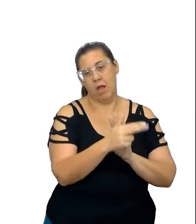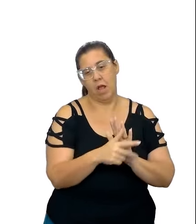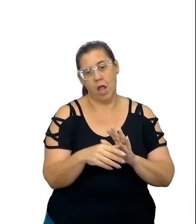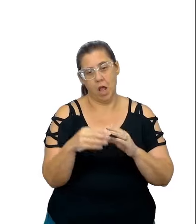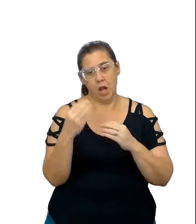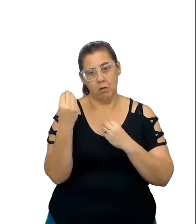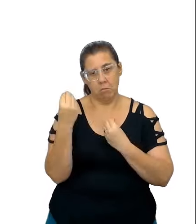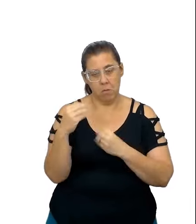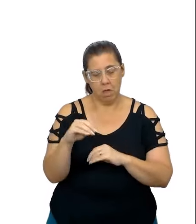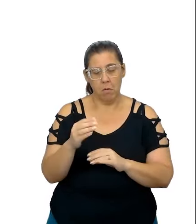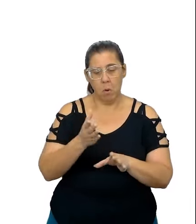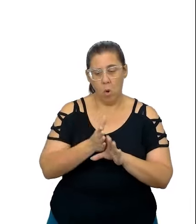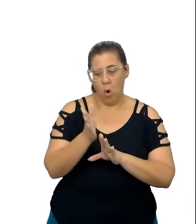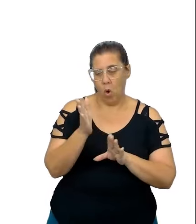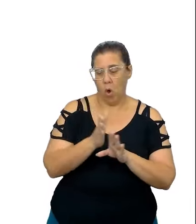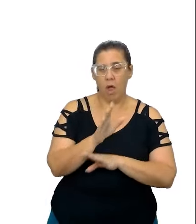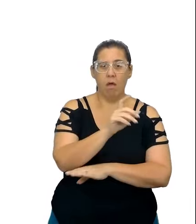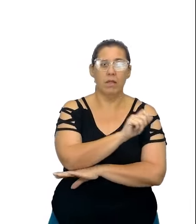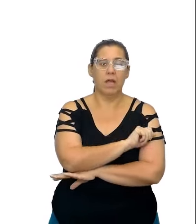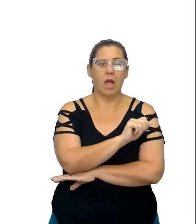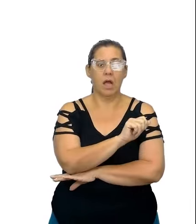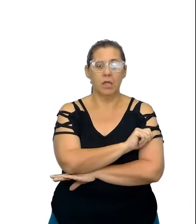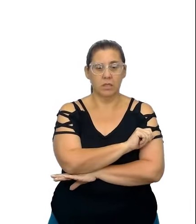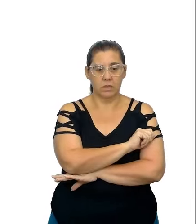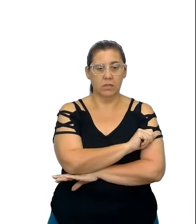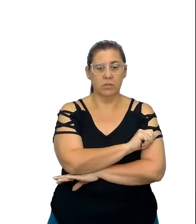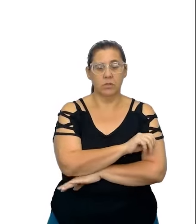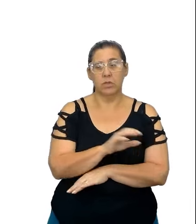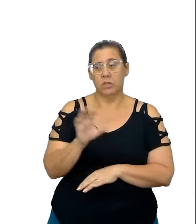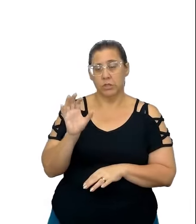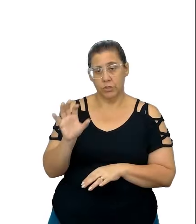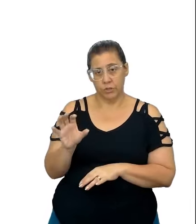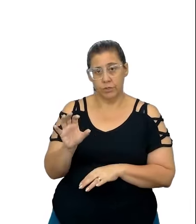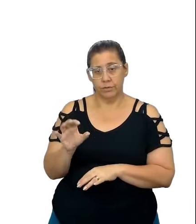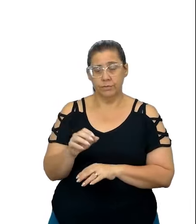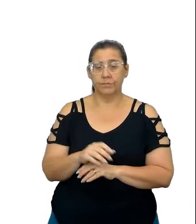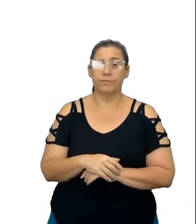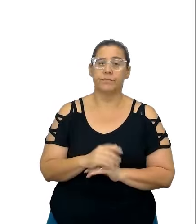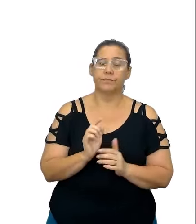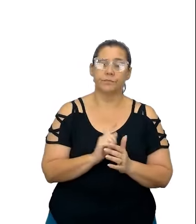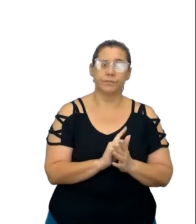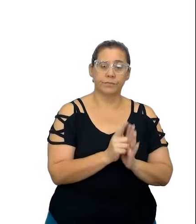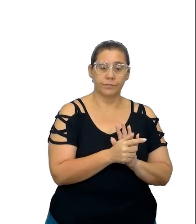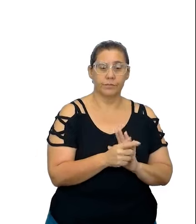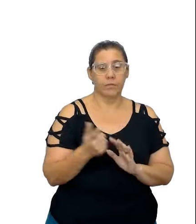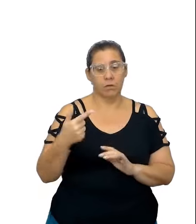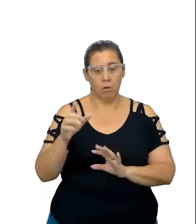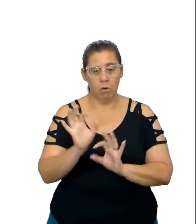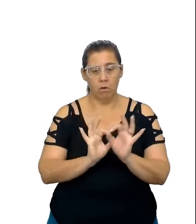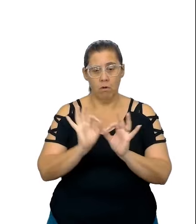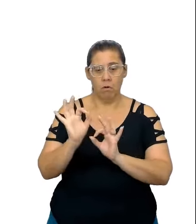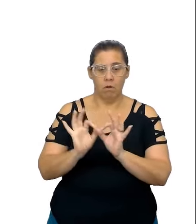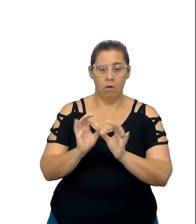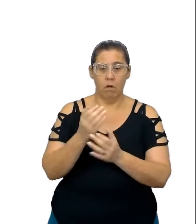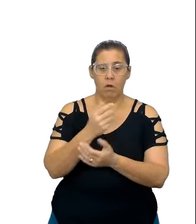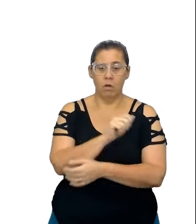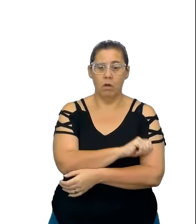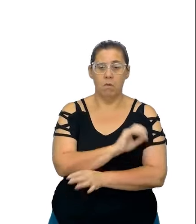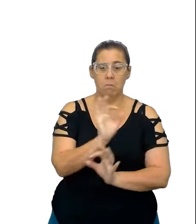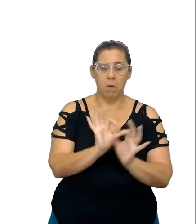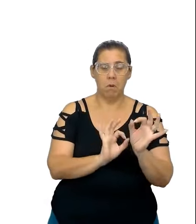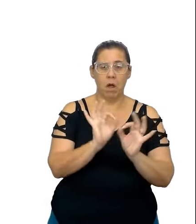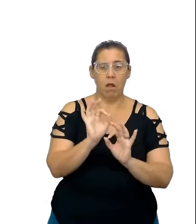a respeito, orientar os estudantes a respeito desse gênero textual. Depois, uma organização dos estudantes para a